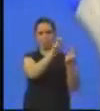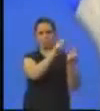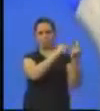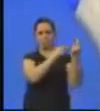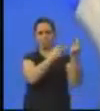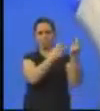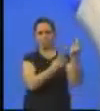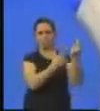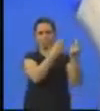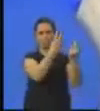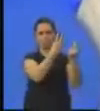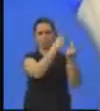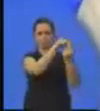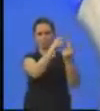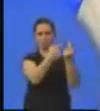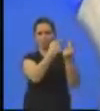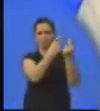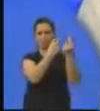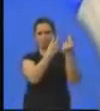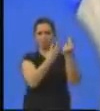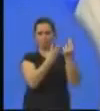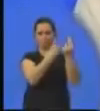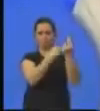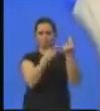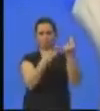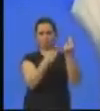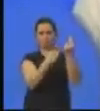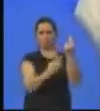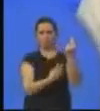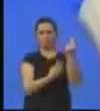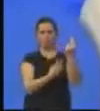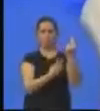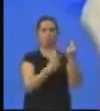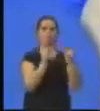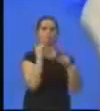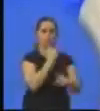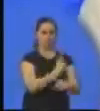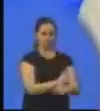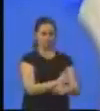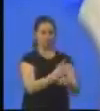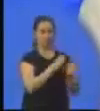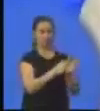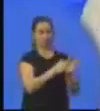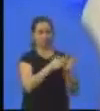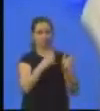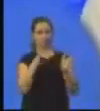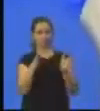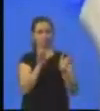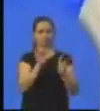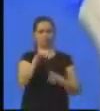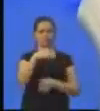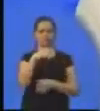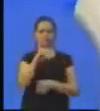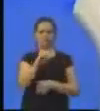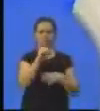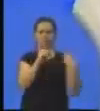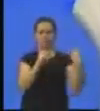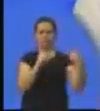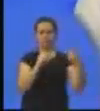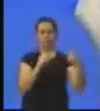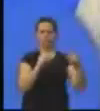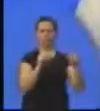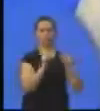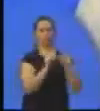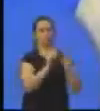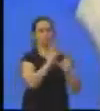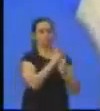está acontecendo? Já estão sendo repetidos os valores. Então, eu já encontrei o período desta função também. Então, nós